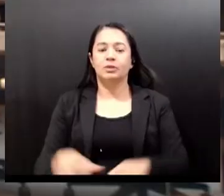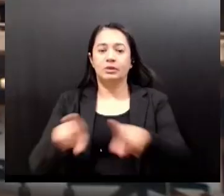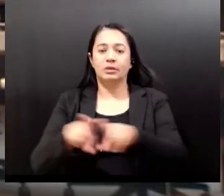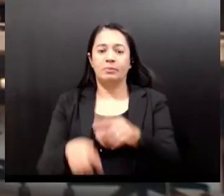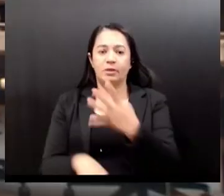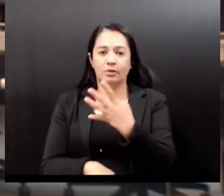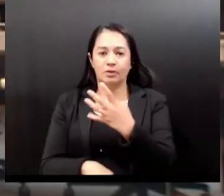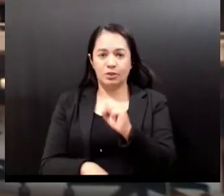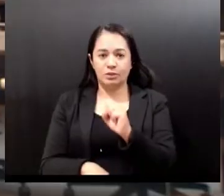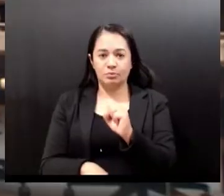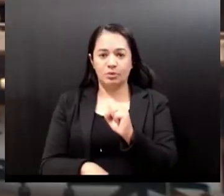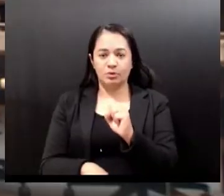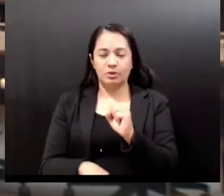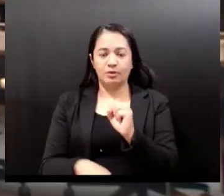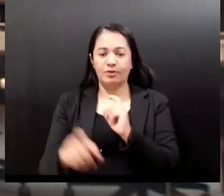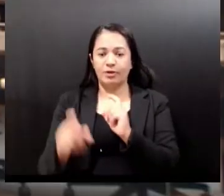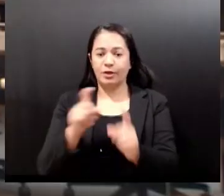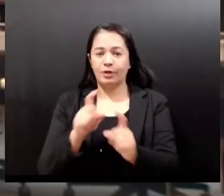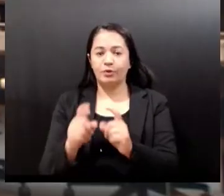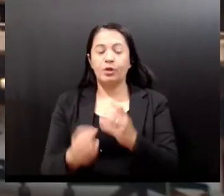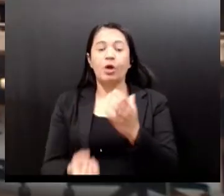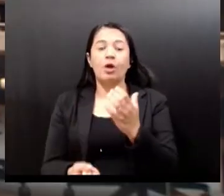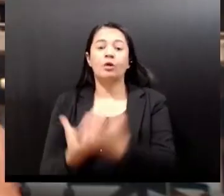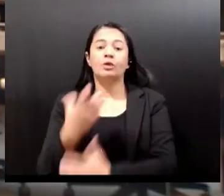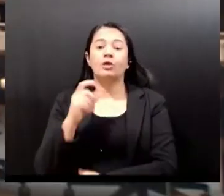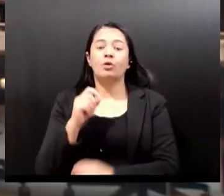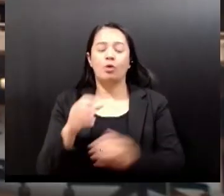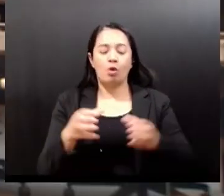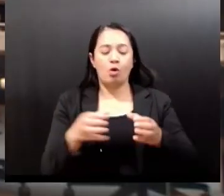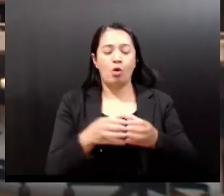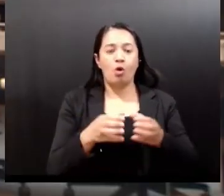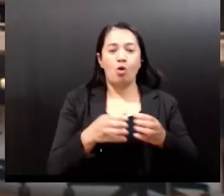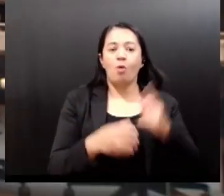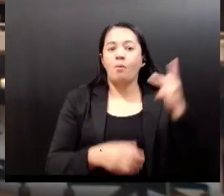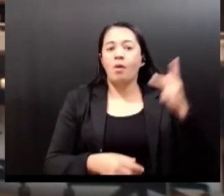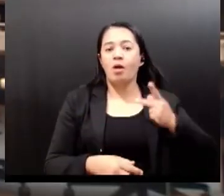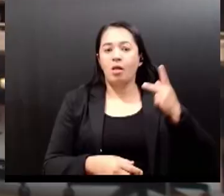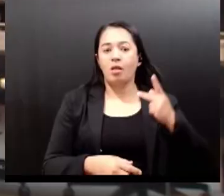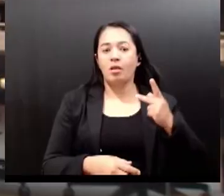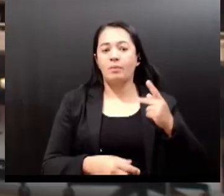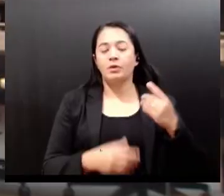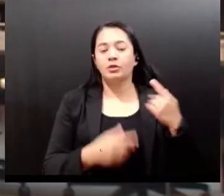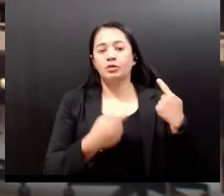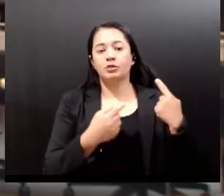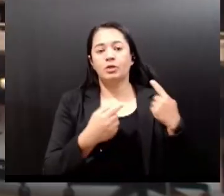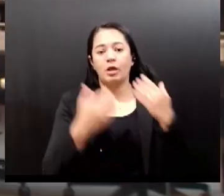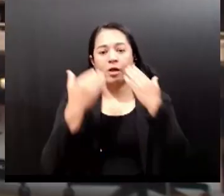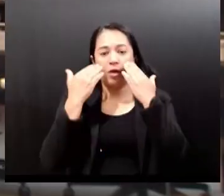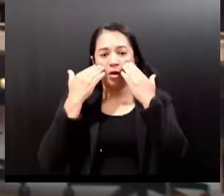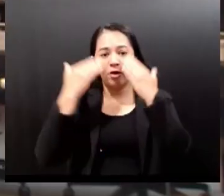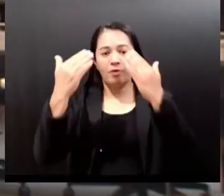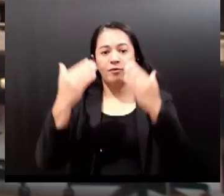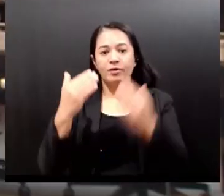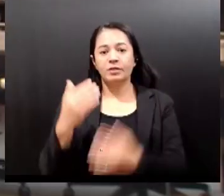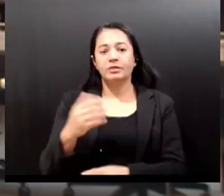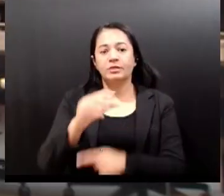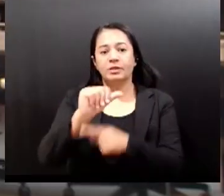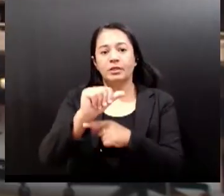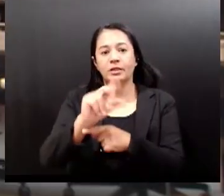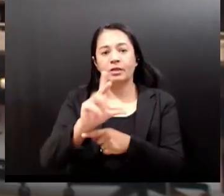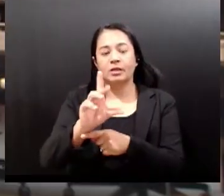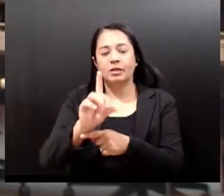ordinária, foi criada a Frente Parlamentar de Enfrentamento à Adultização Infantil no